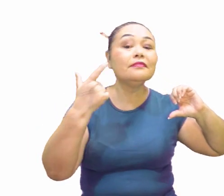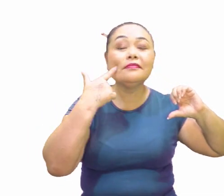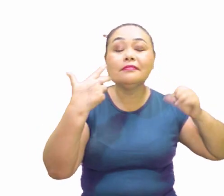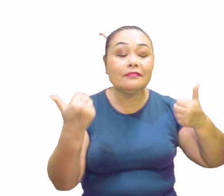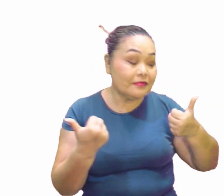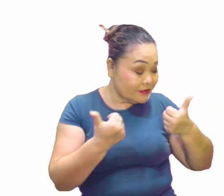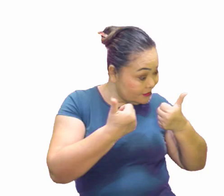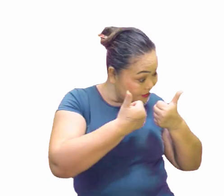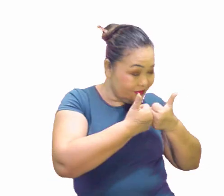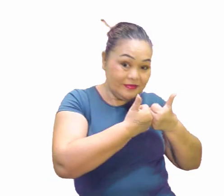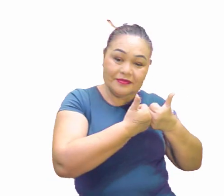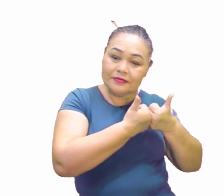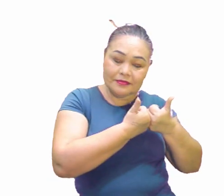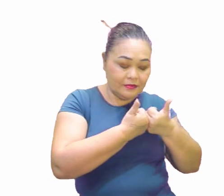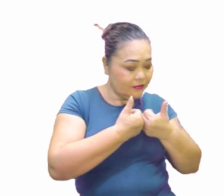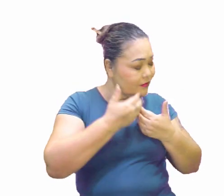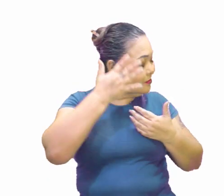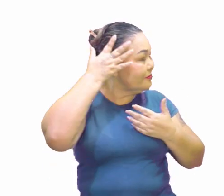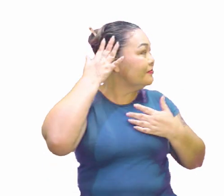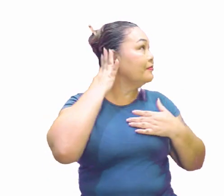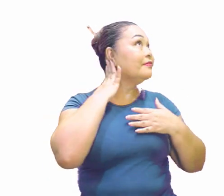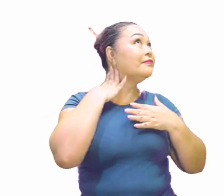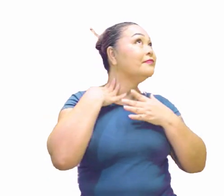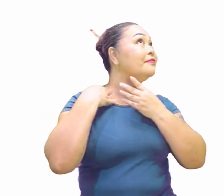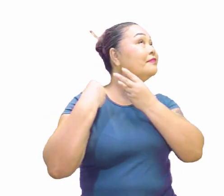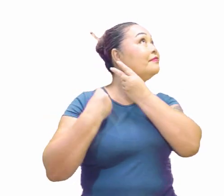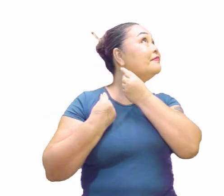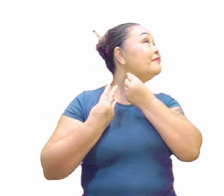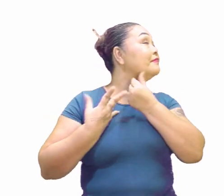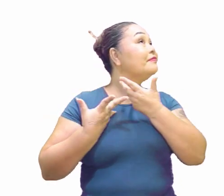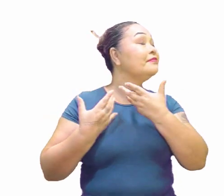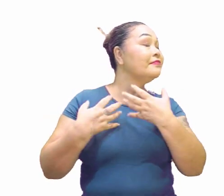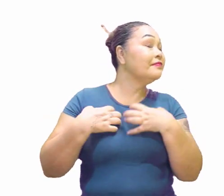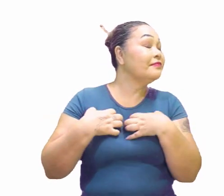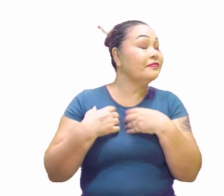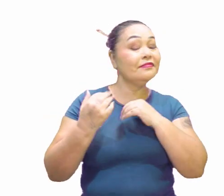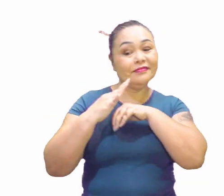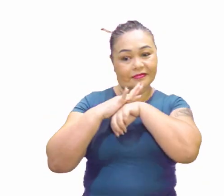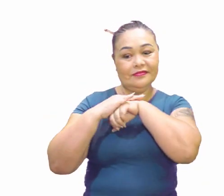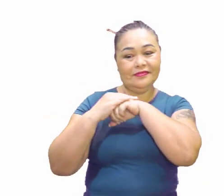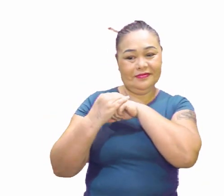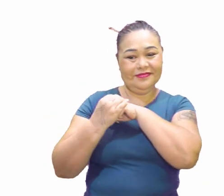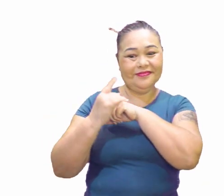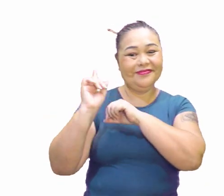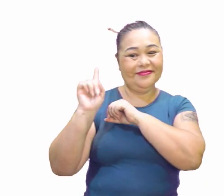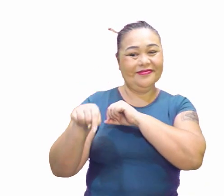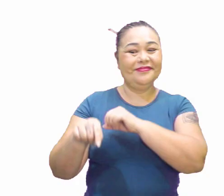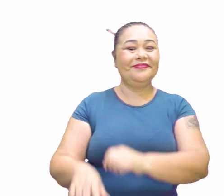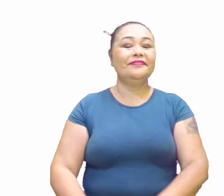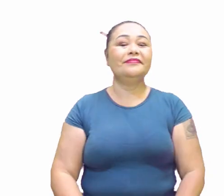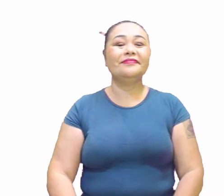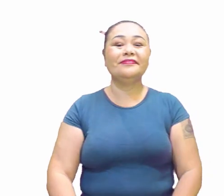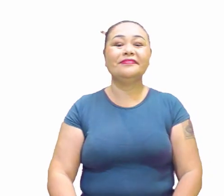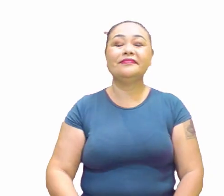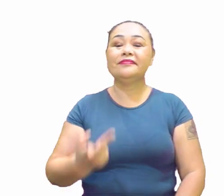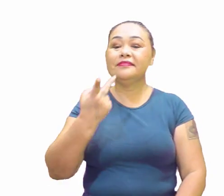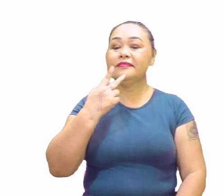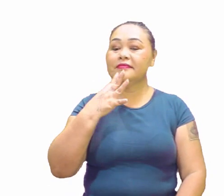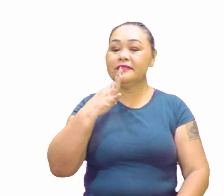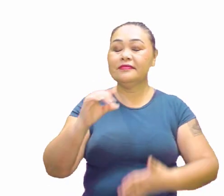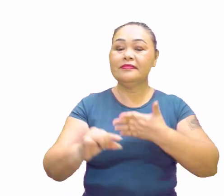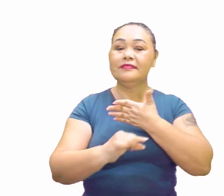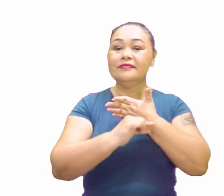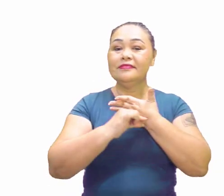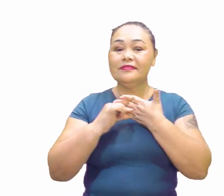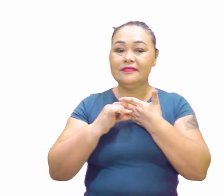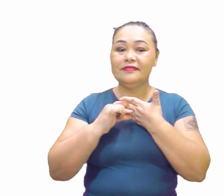estar perto? Quer passar a mão no cabelo? Então, aquele sentimento de carinho, né? Exato. Então, vamos conhecer um